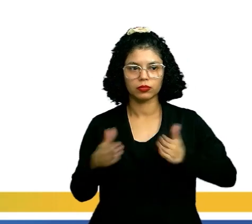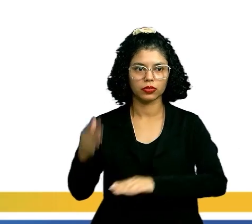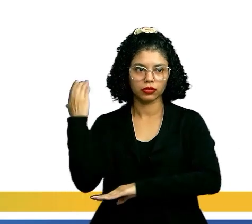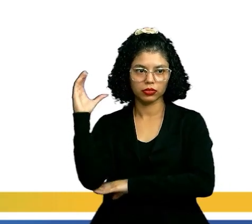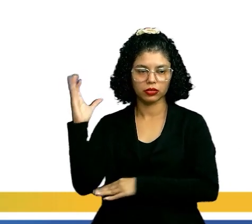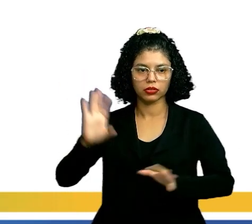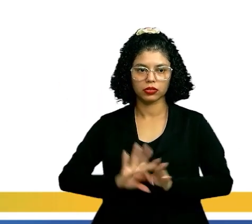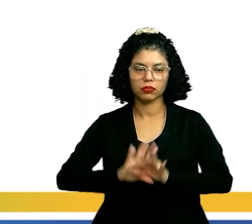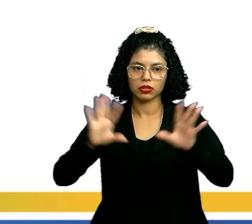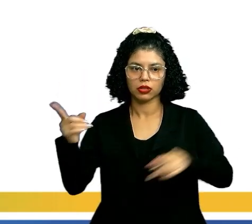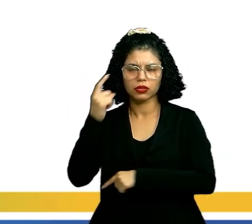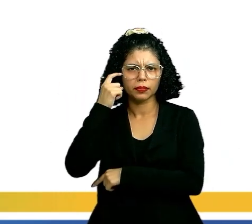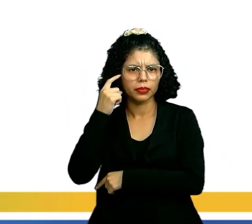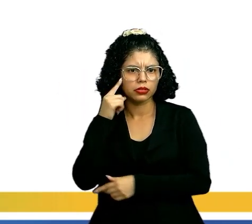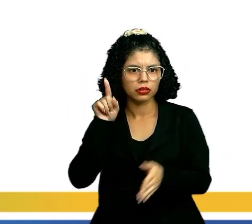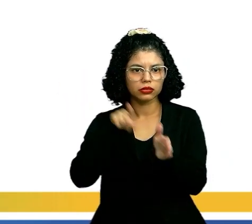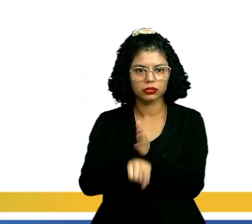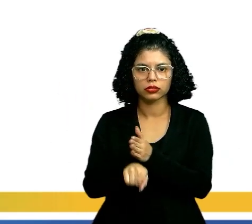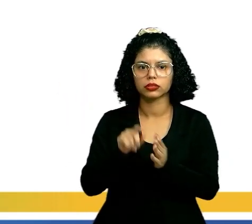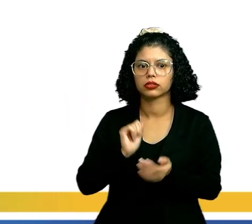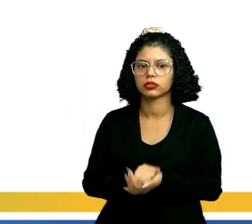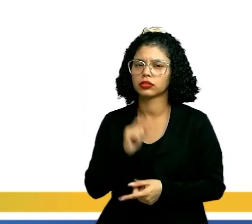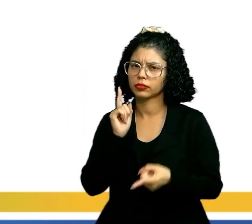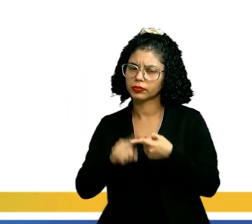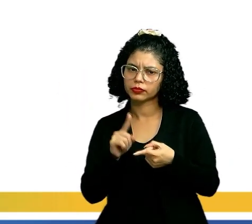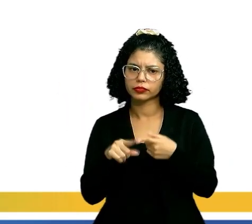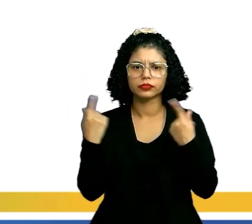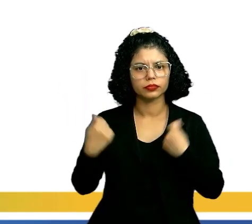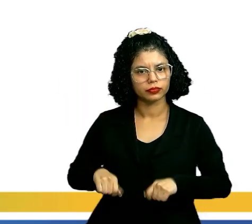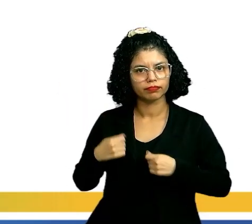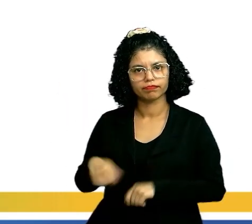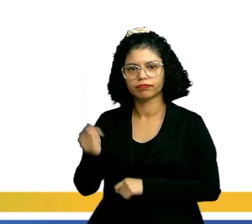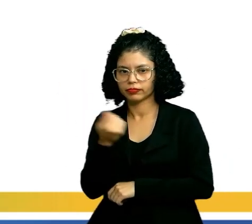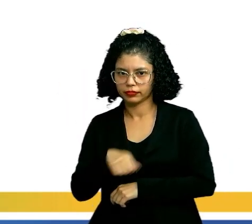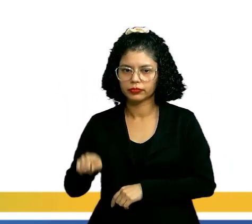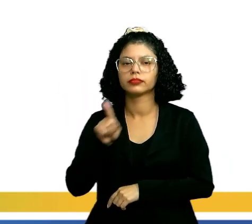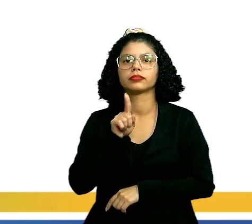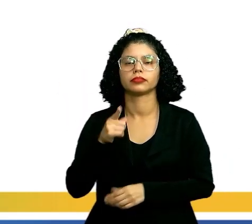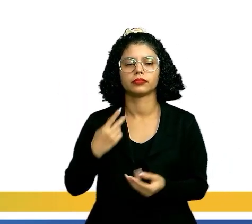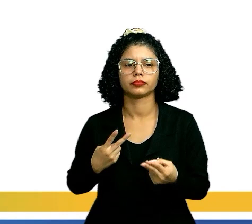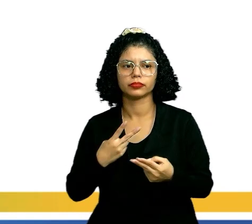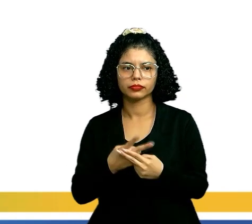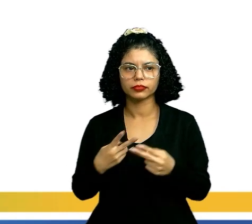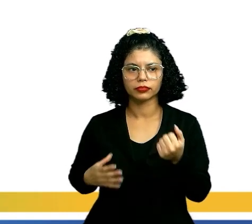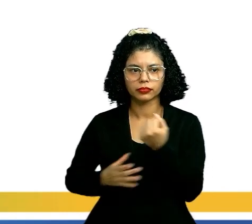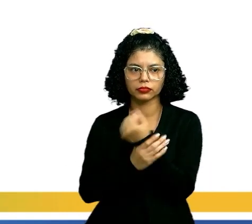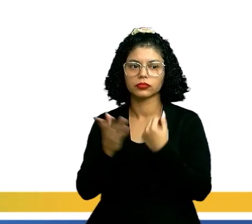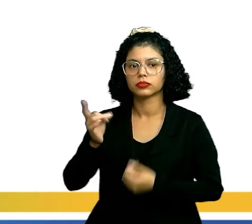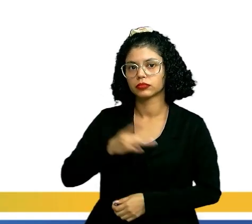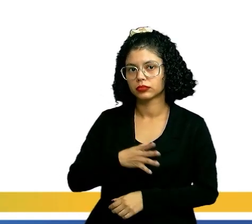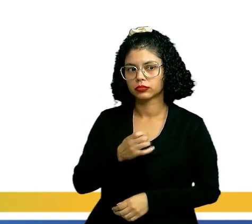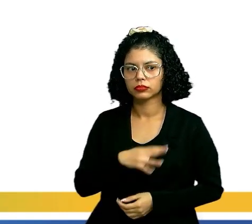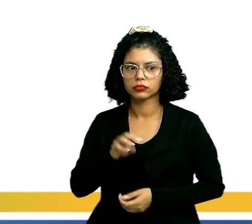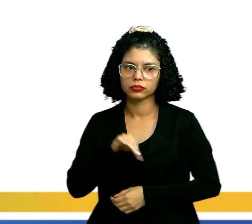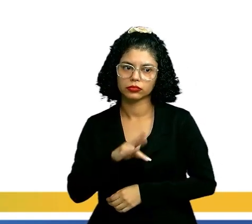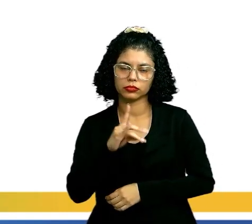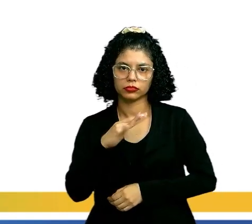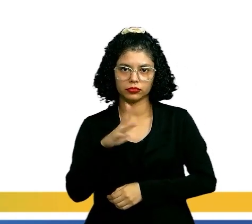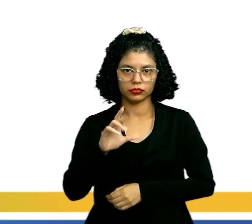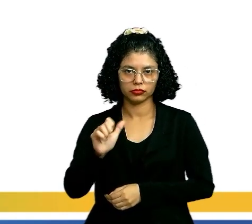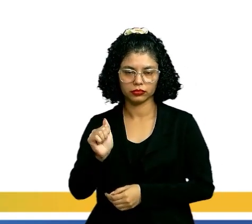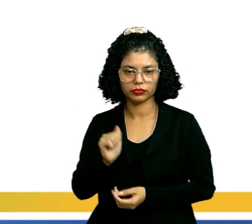tomar ciência da sua liberdade de pensar e questionar e, portanto, não precisa ser preso ao medo